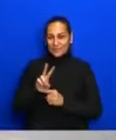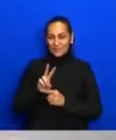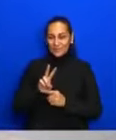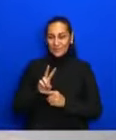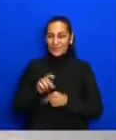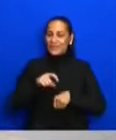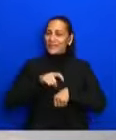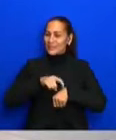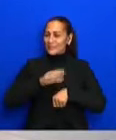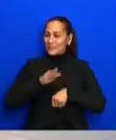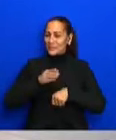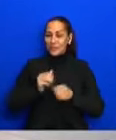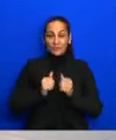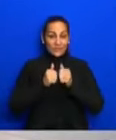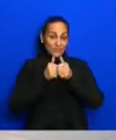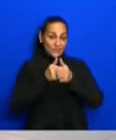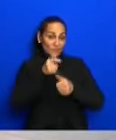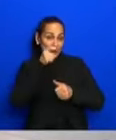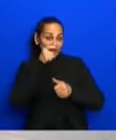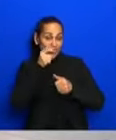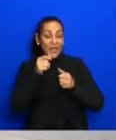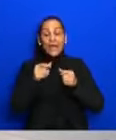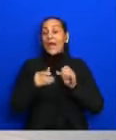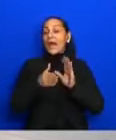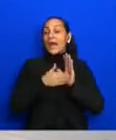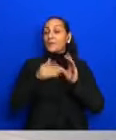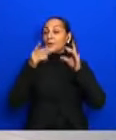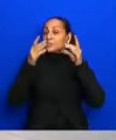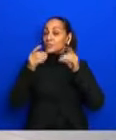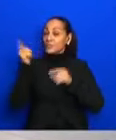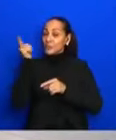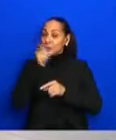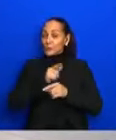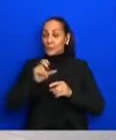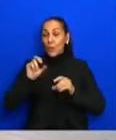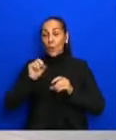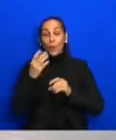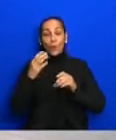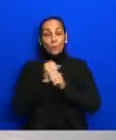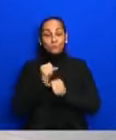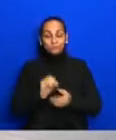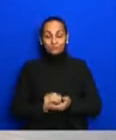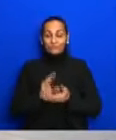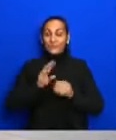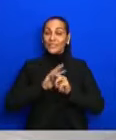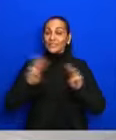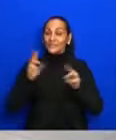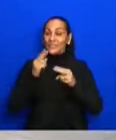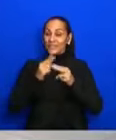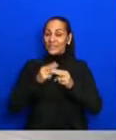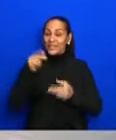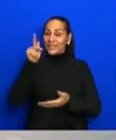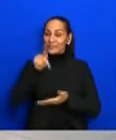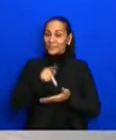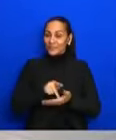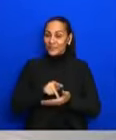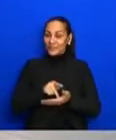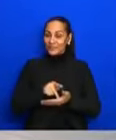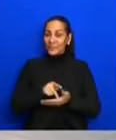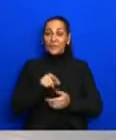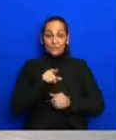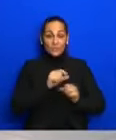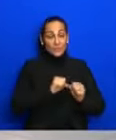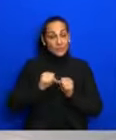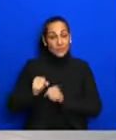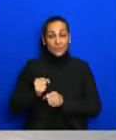nossas auditoras. Daqui a pouco você pode conferir se tivemos apostas vencedoras ou se o prêmio acumulou no site oficial da Caixa na internet. E